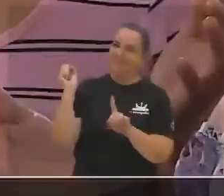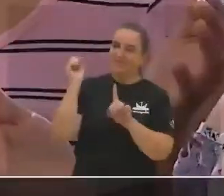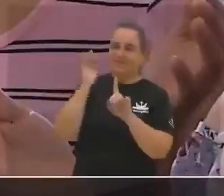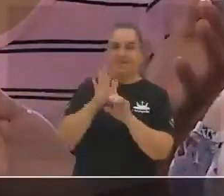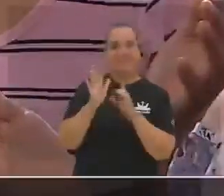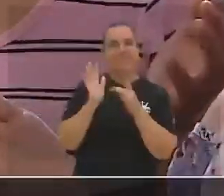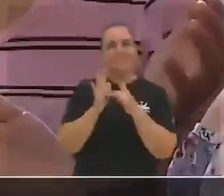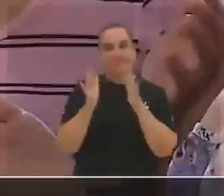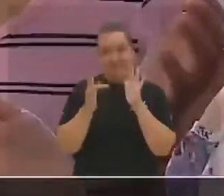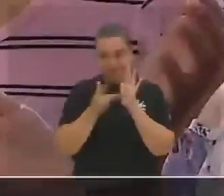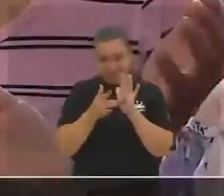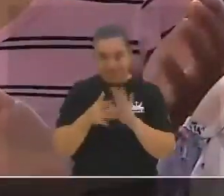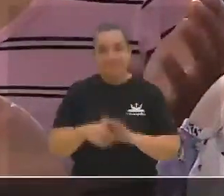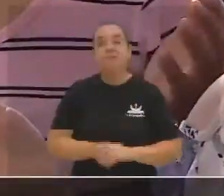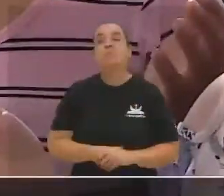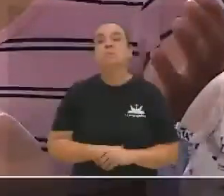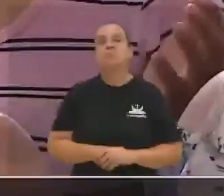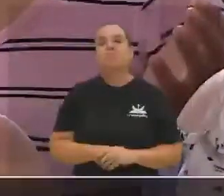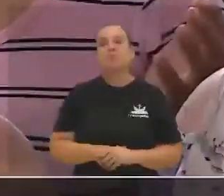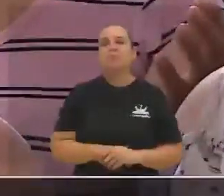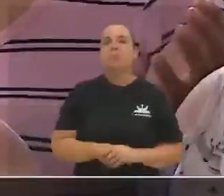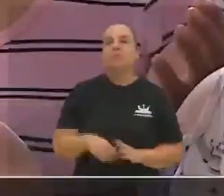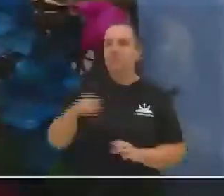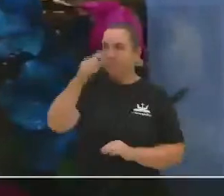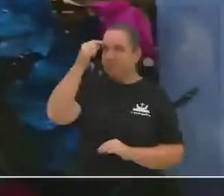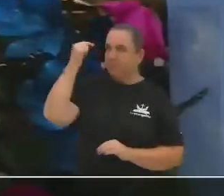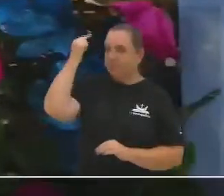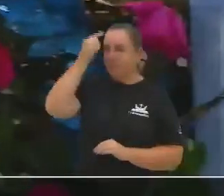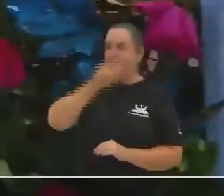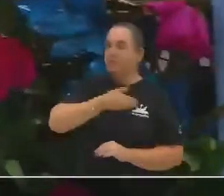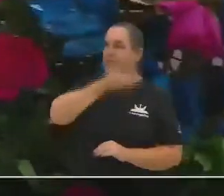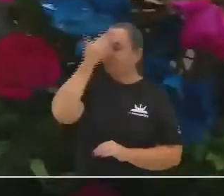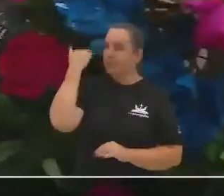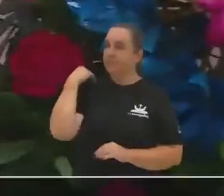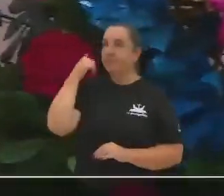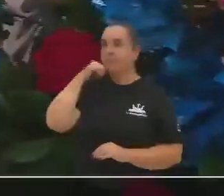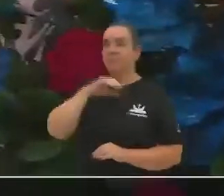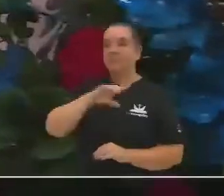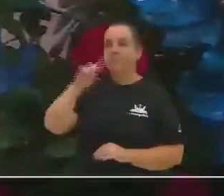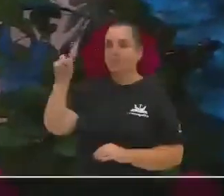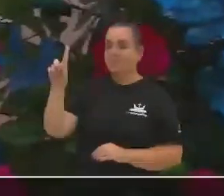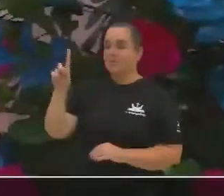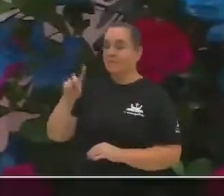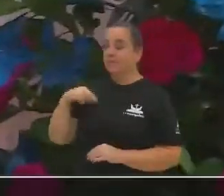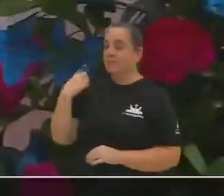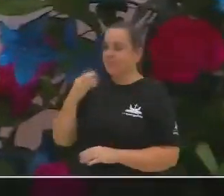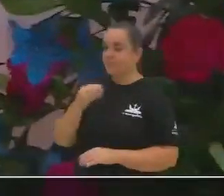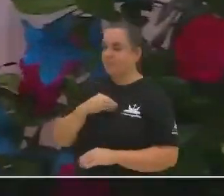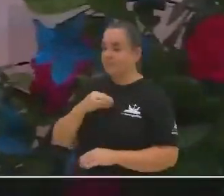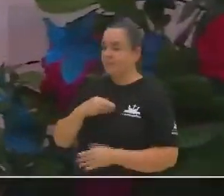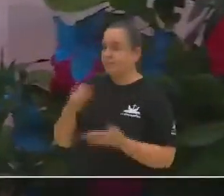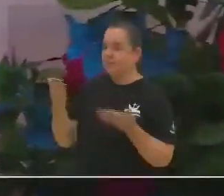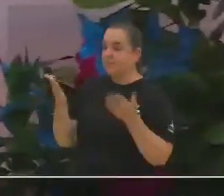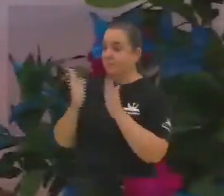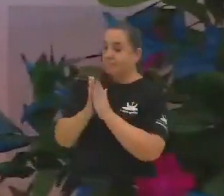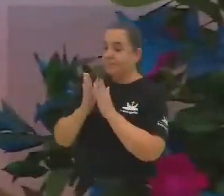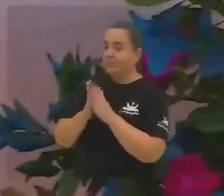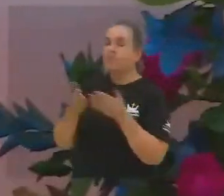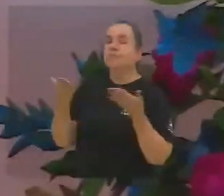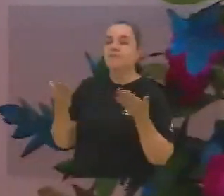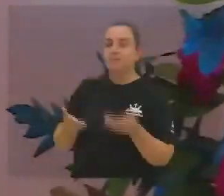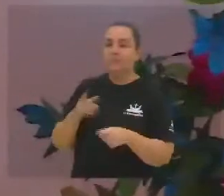entre as mulheres e bendito é o fruto do vosso ventre, Jesus. Santa Maria, Mãe de